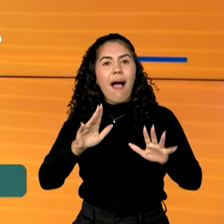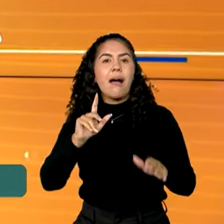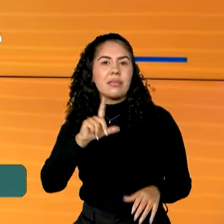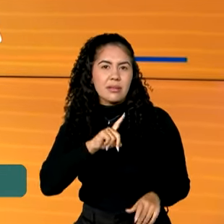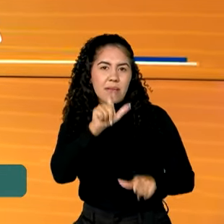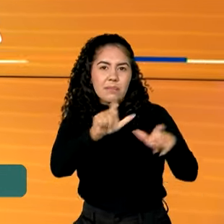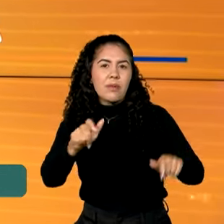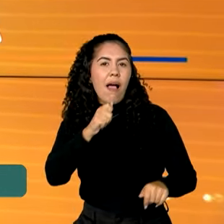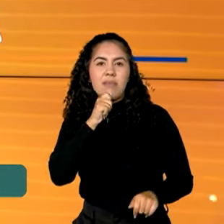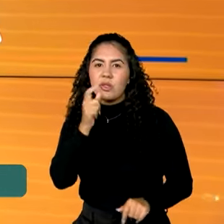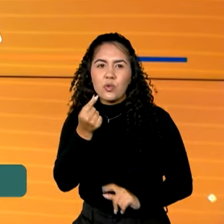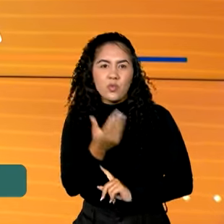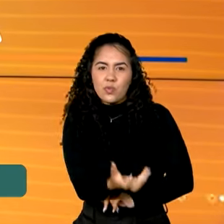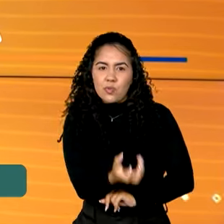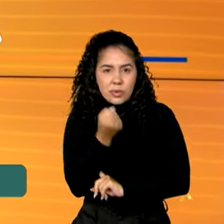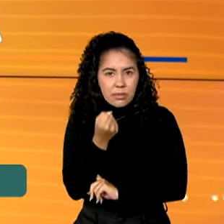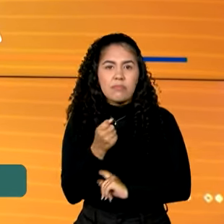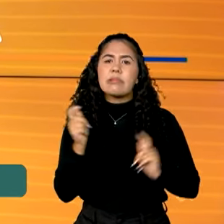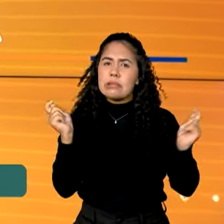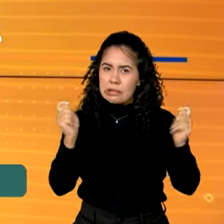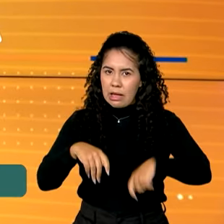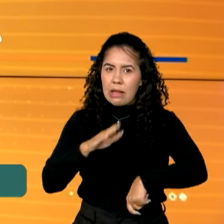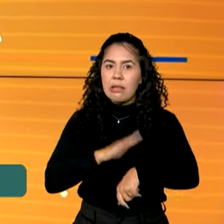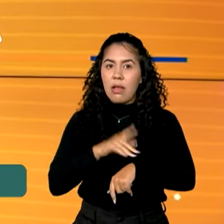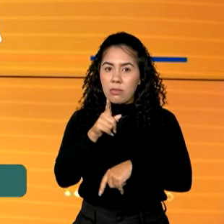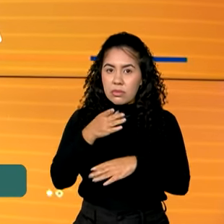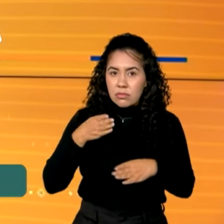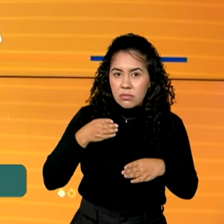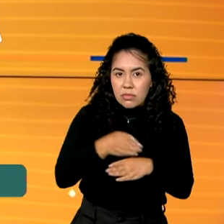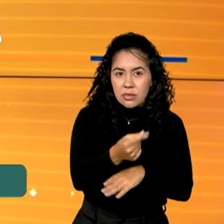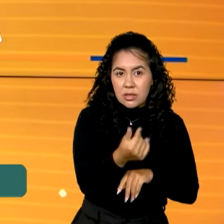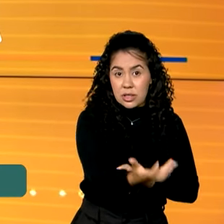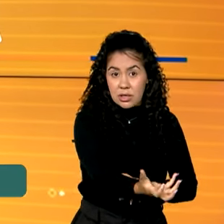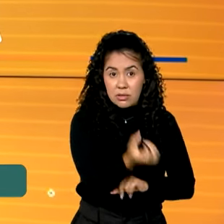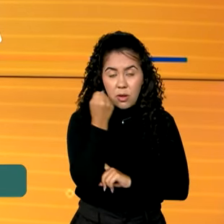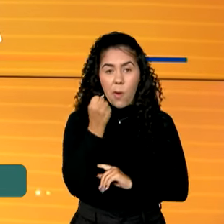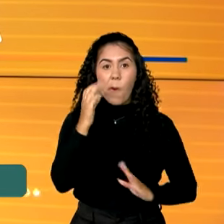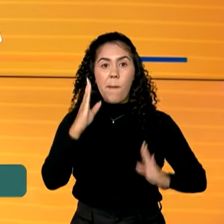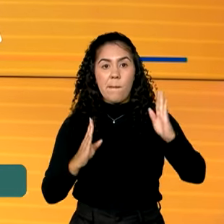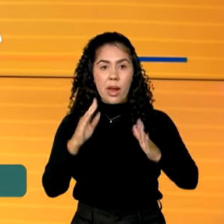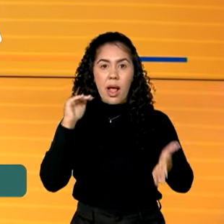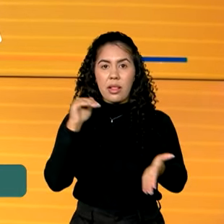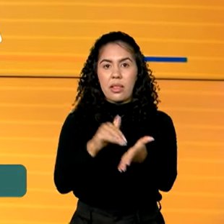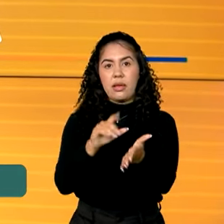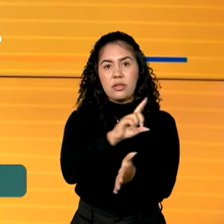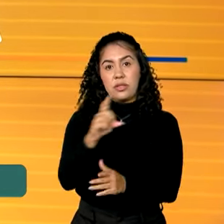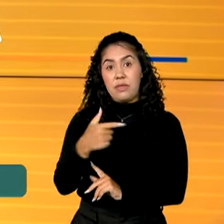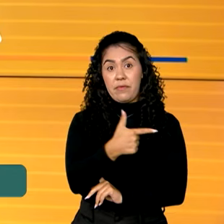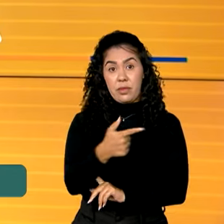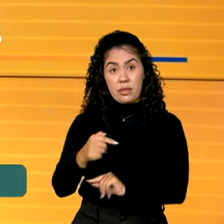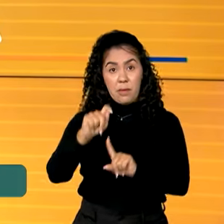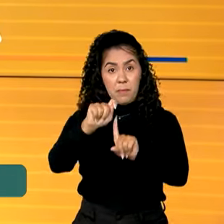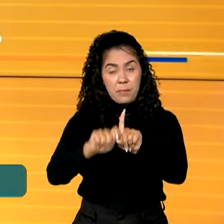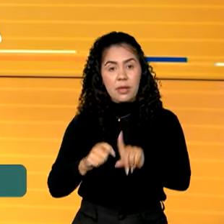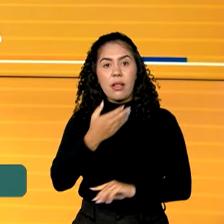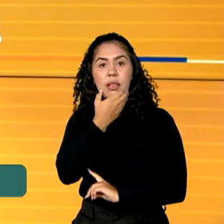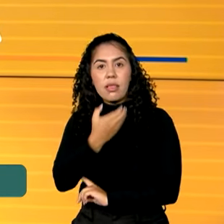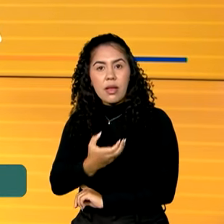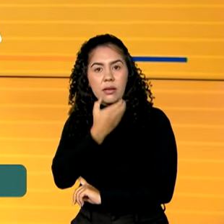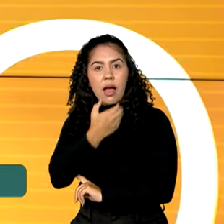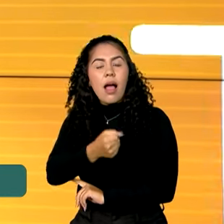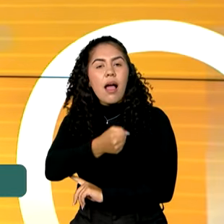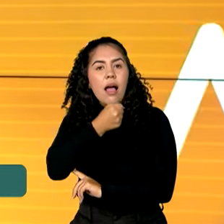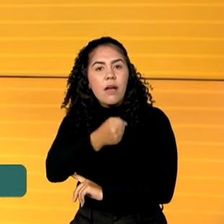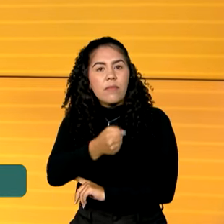o benefício. E ainda dá tempo de acessar esse dinheiro. O prazo segue até 27 de dezembro e a